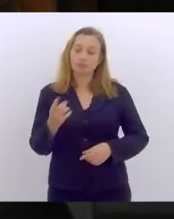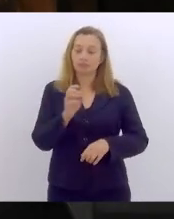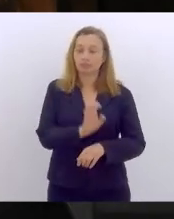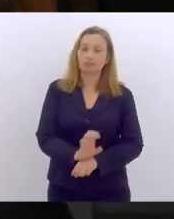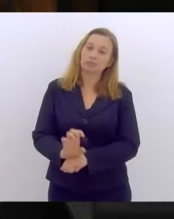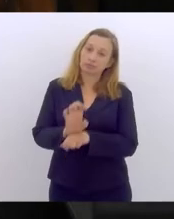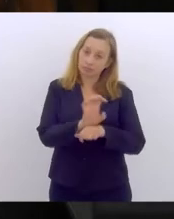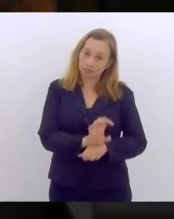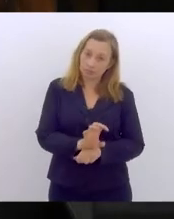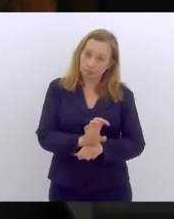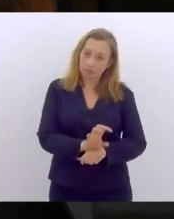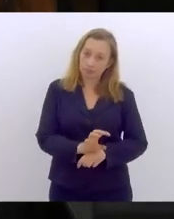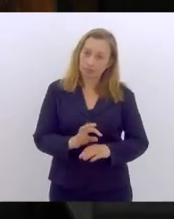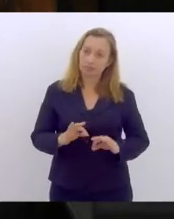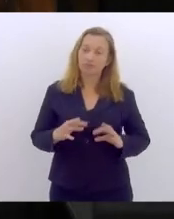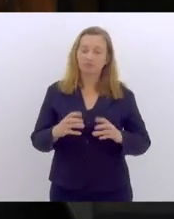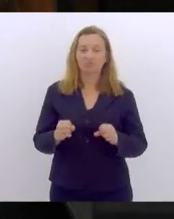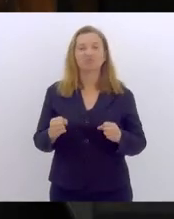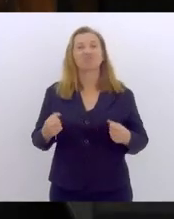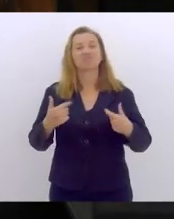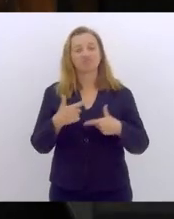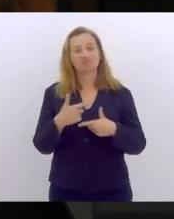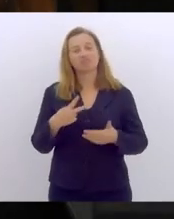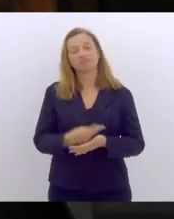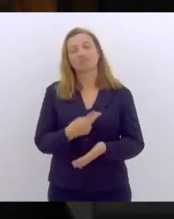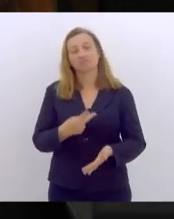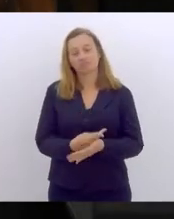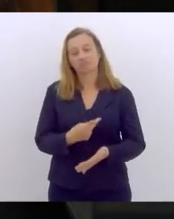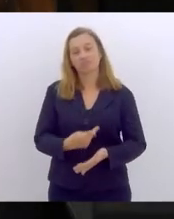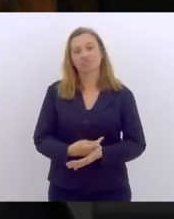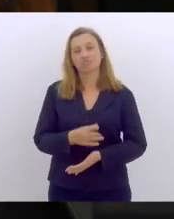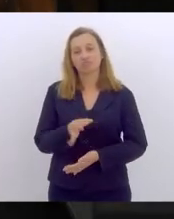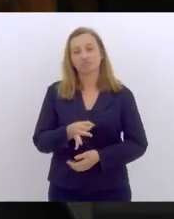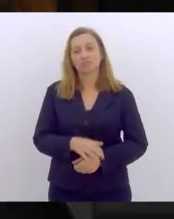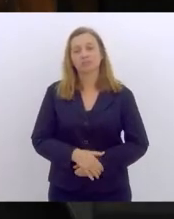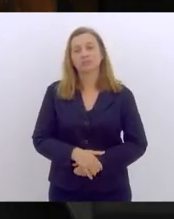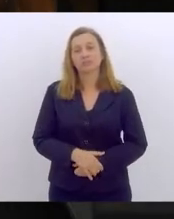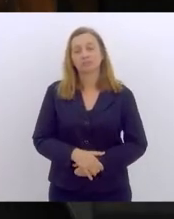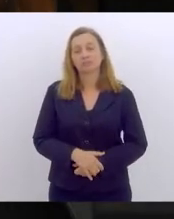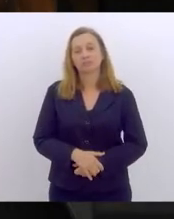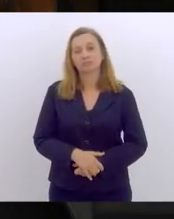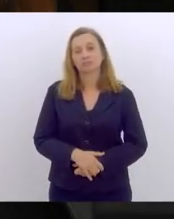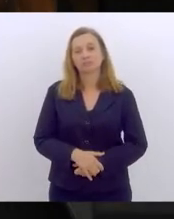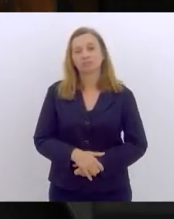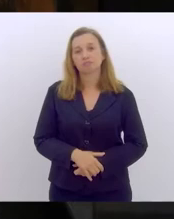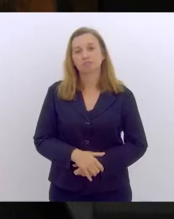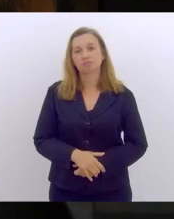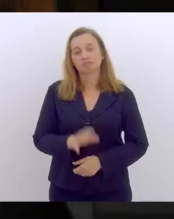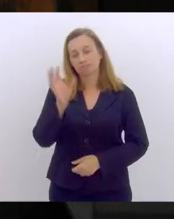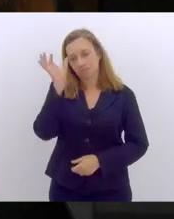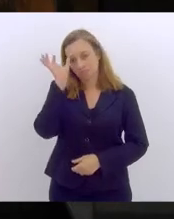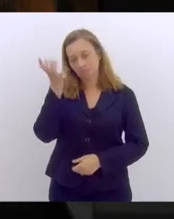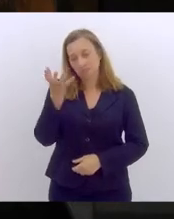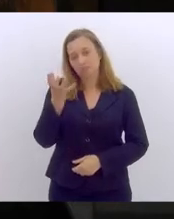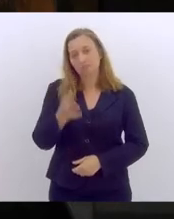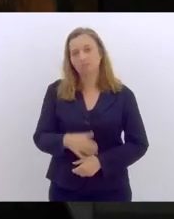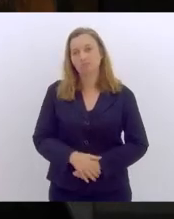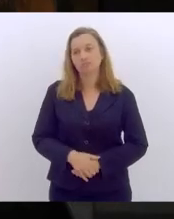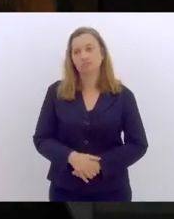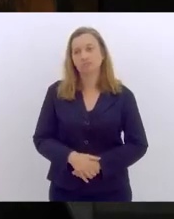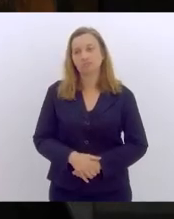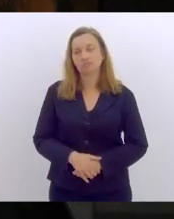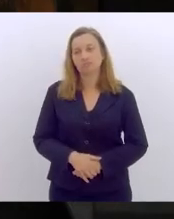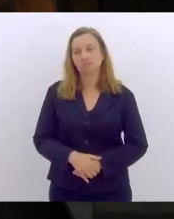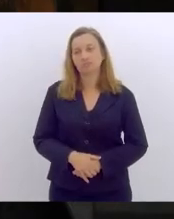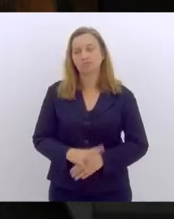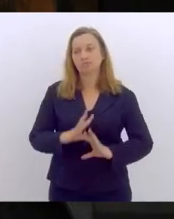estados, enfim, toda sorte de irregularidades possível. E a solução é extinguir a